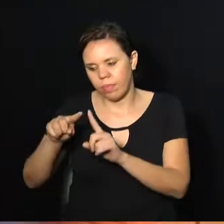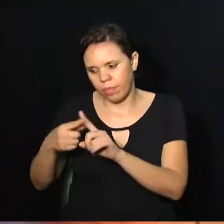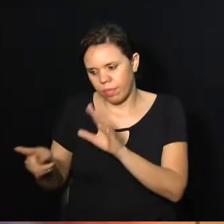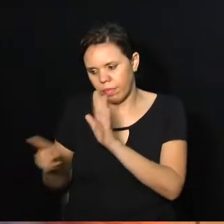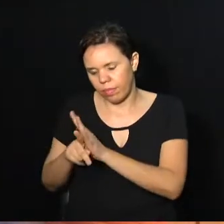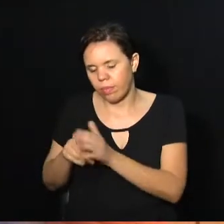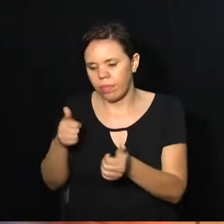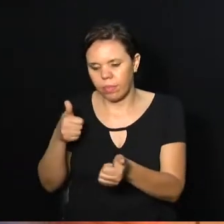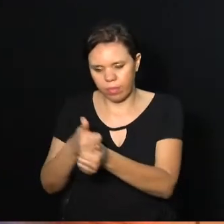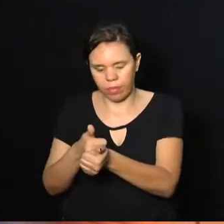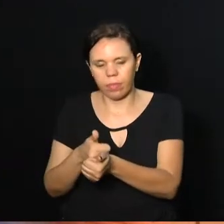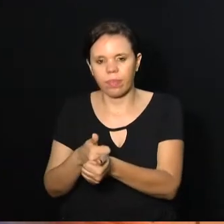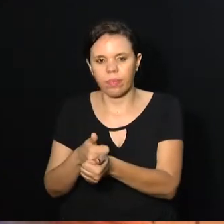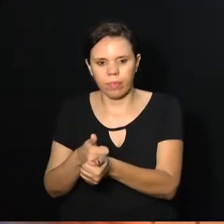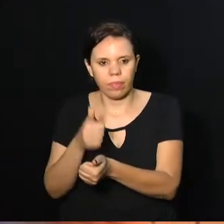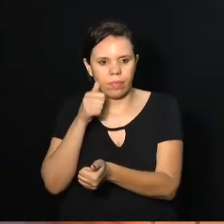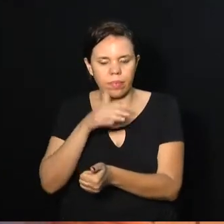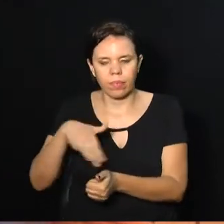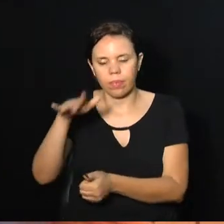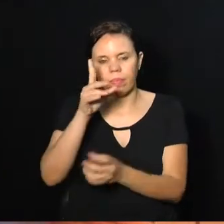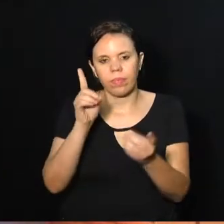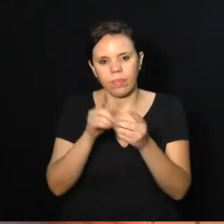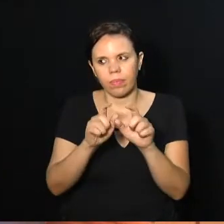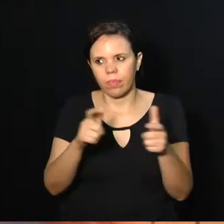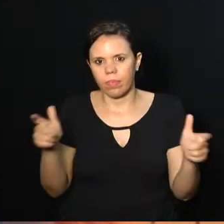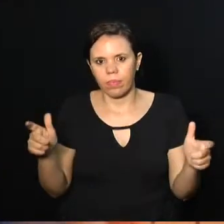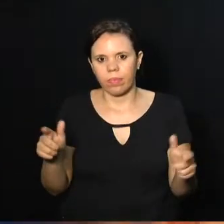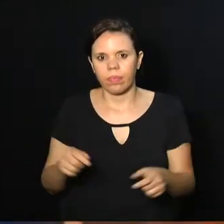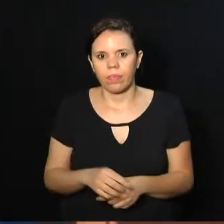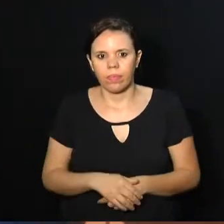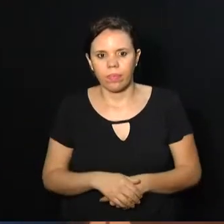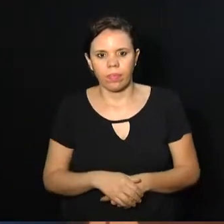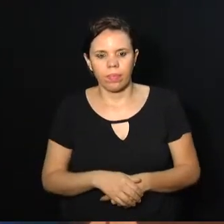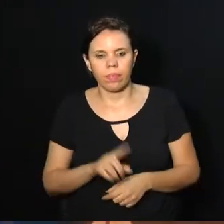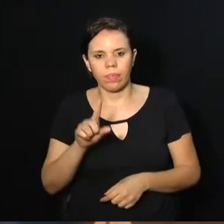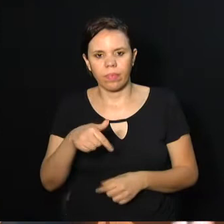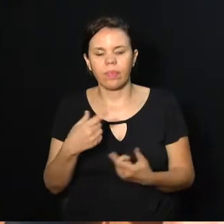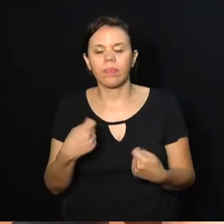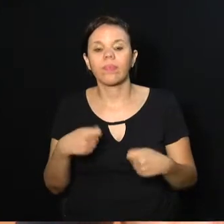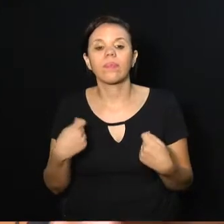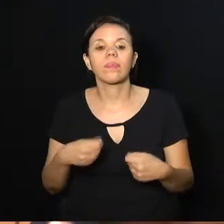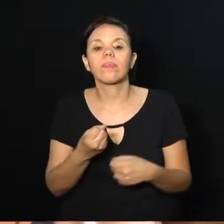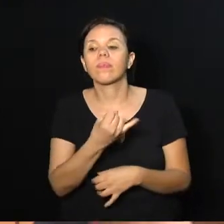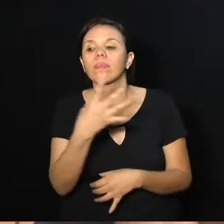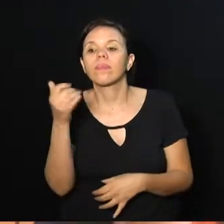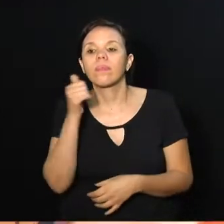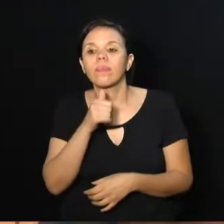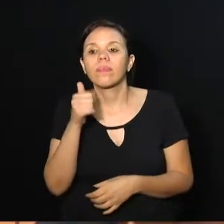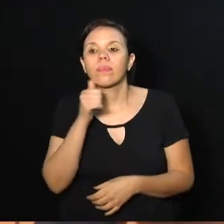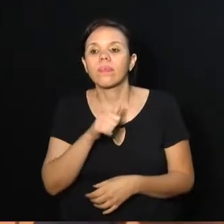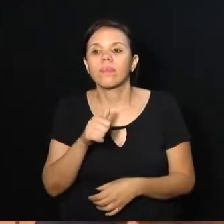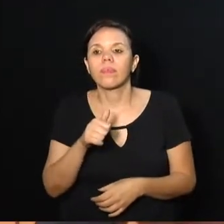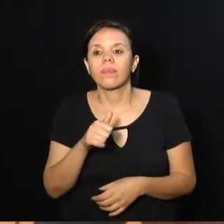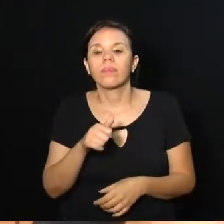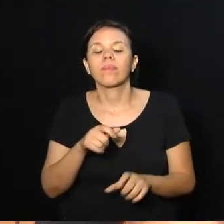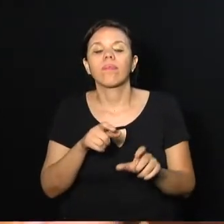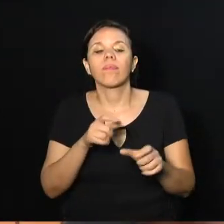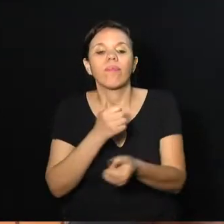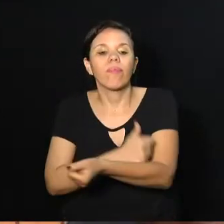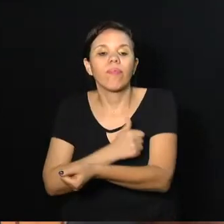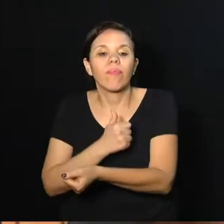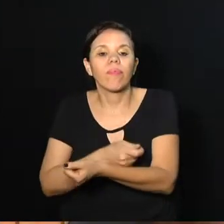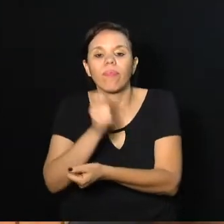a demanda que a gente vem atendendo, que vem crescendo, né? Essa demanda de mulheres com dependência química